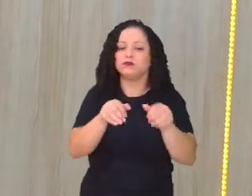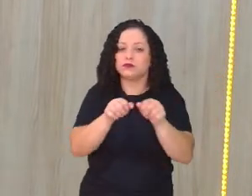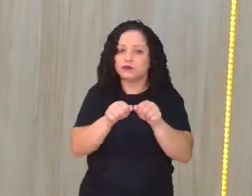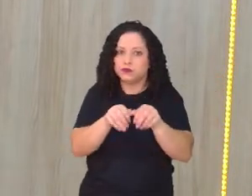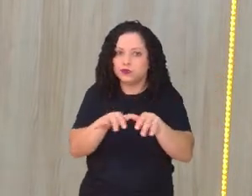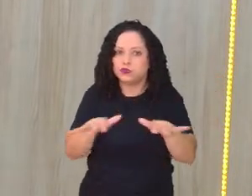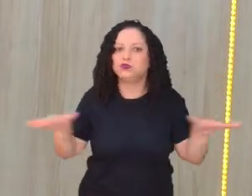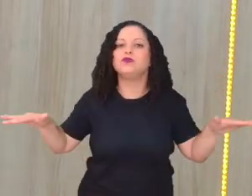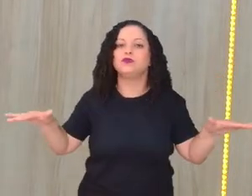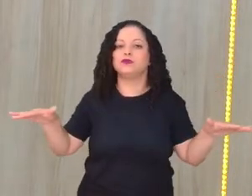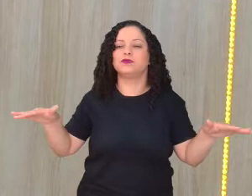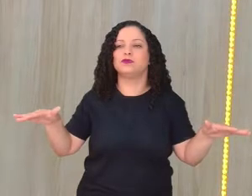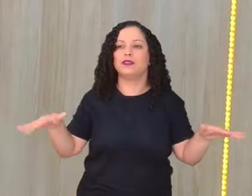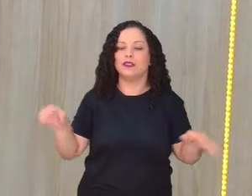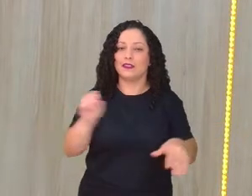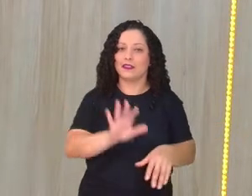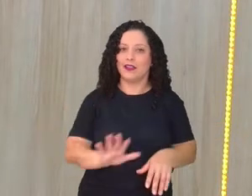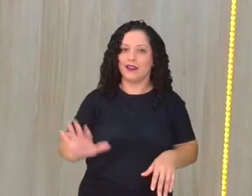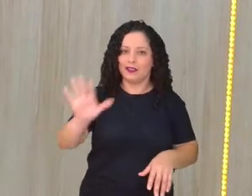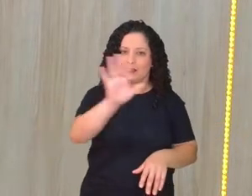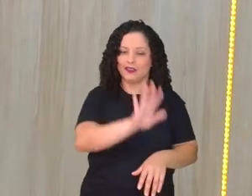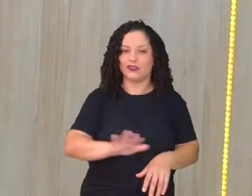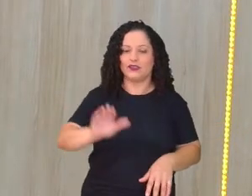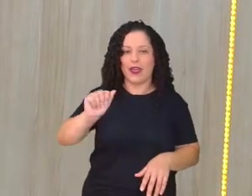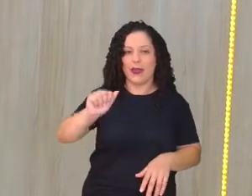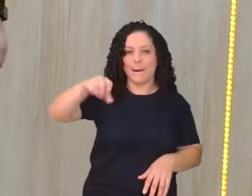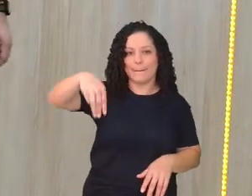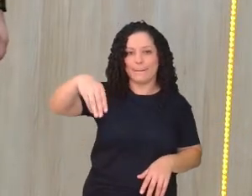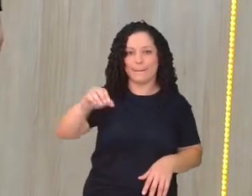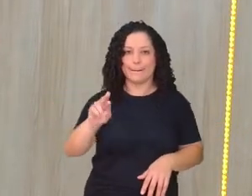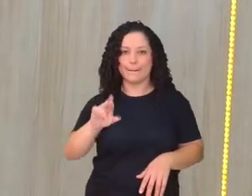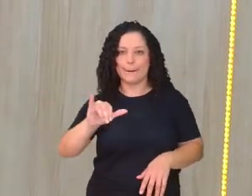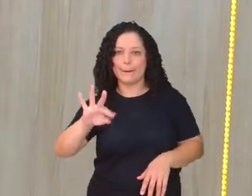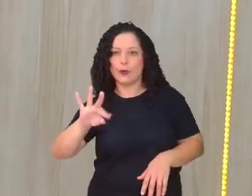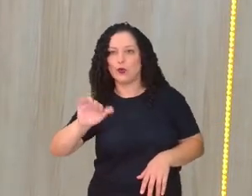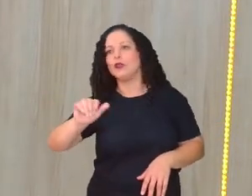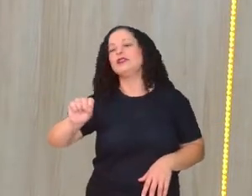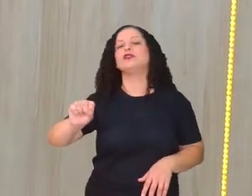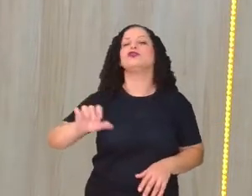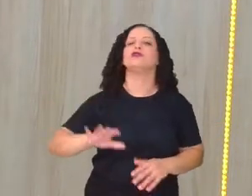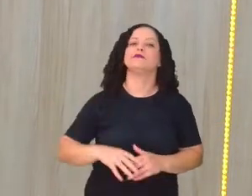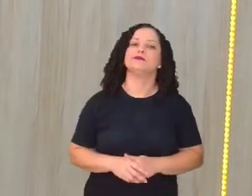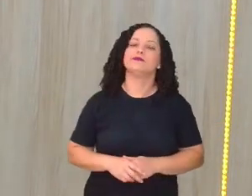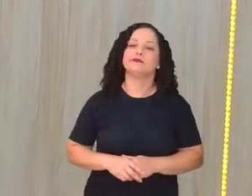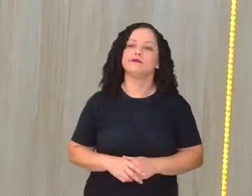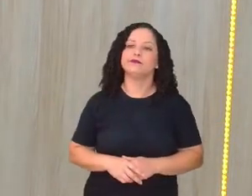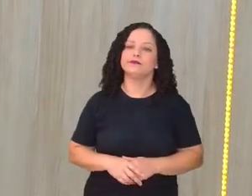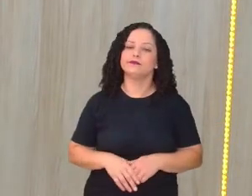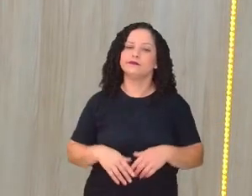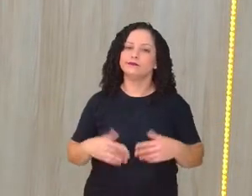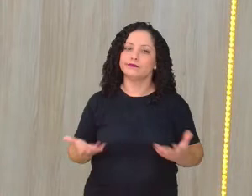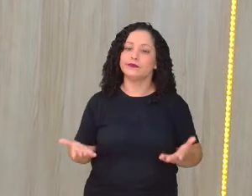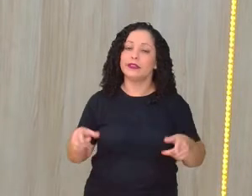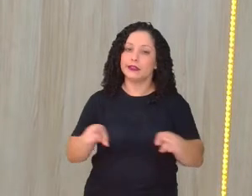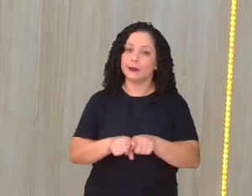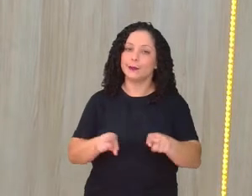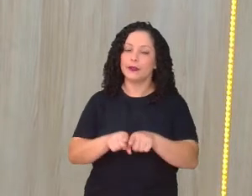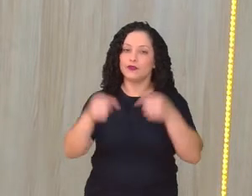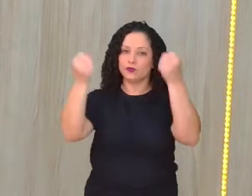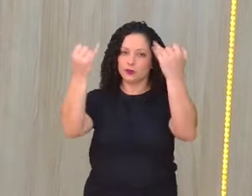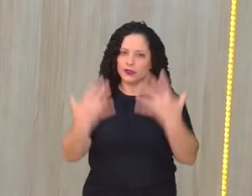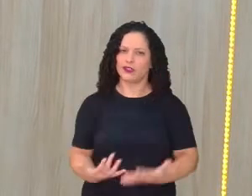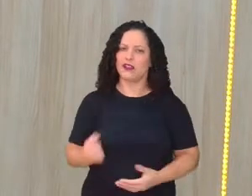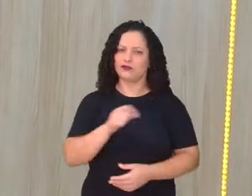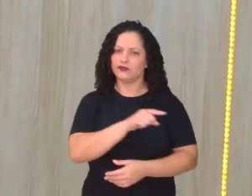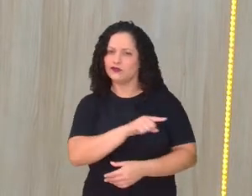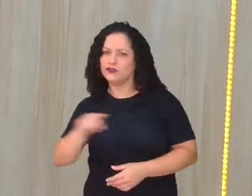aí, ó, dos amoritas, ok? Então, nesse sentido, lembram que eu falei também para vocês que